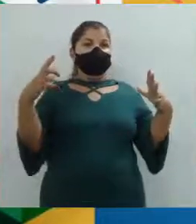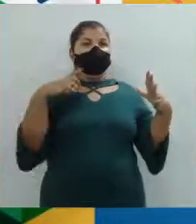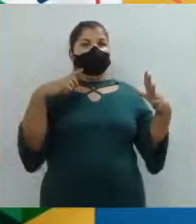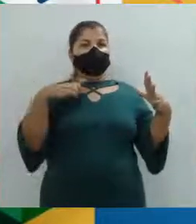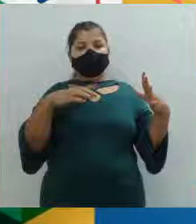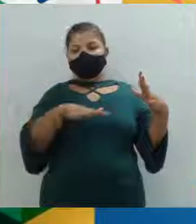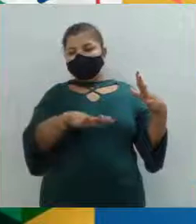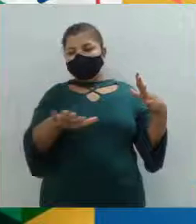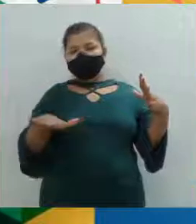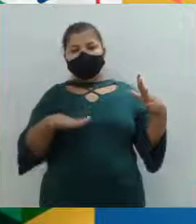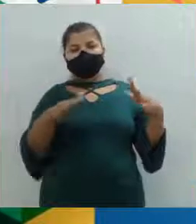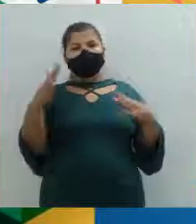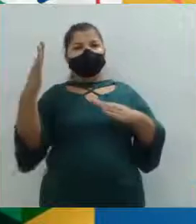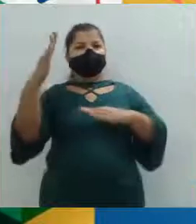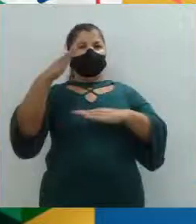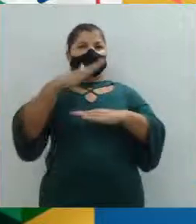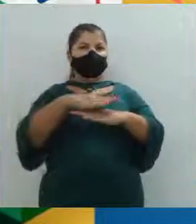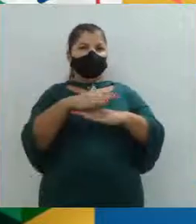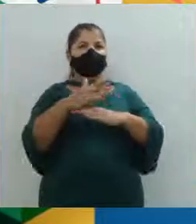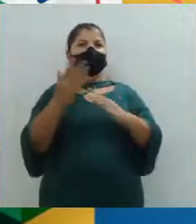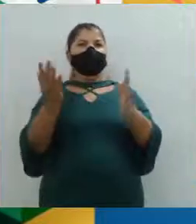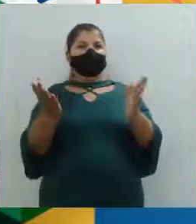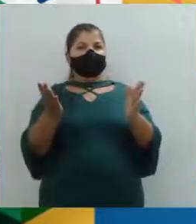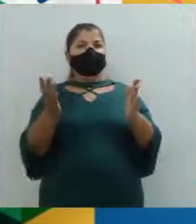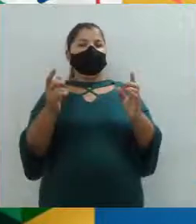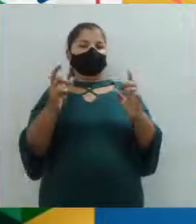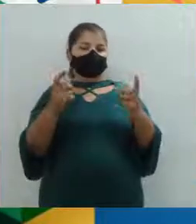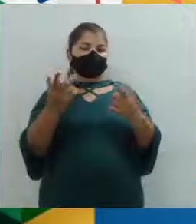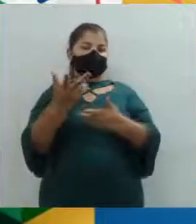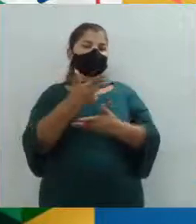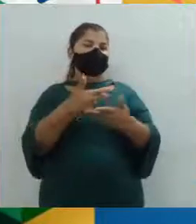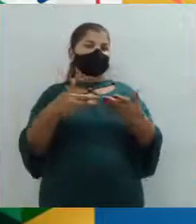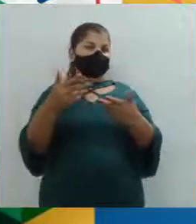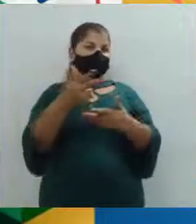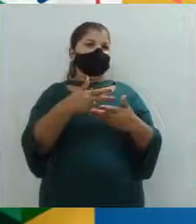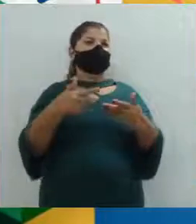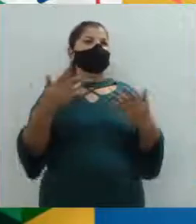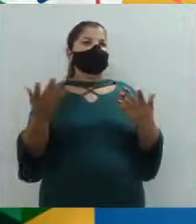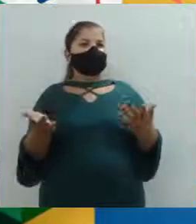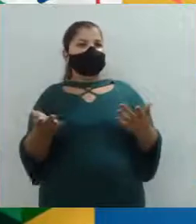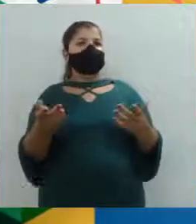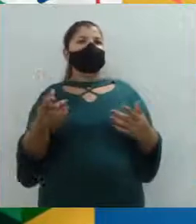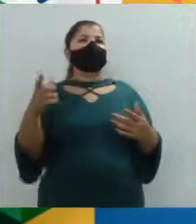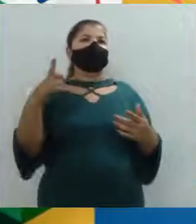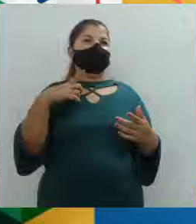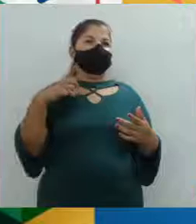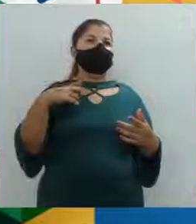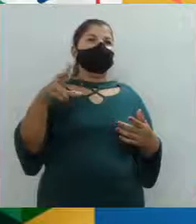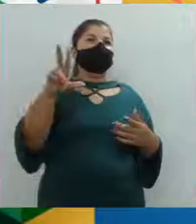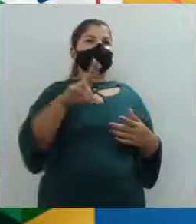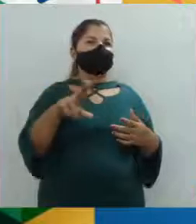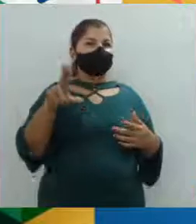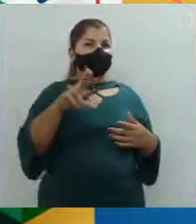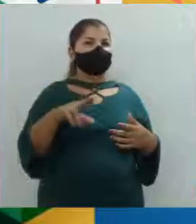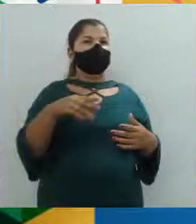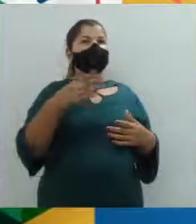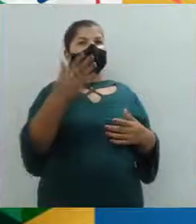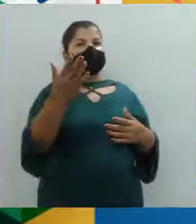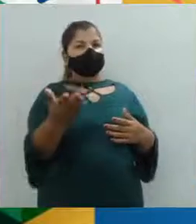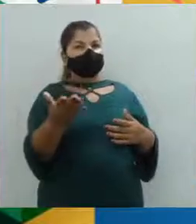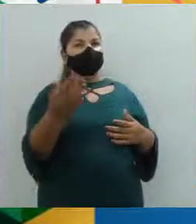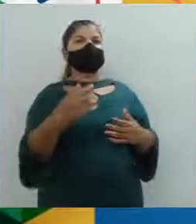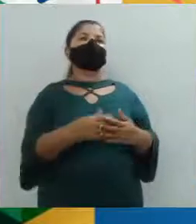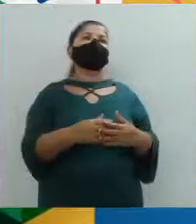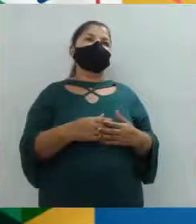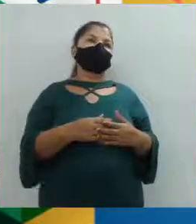sombra propriamente dita da esfera projetada. Assim acontece com o cilindro e assim acontece também